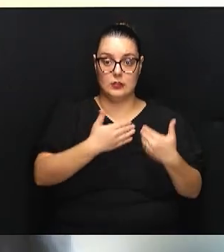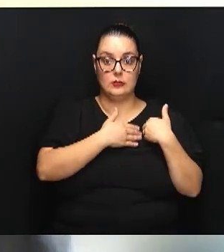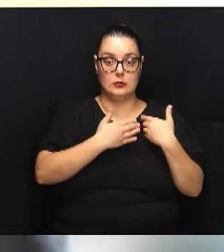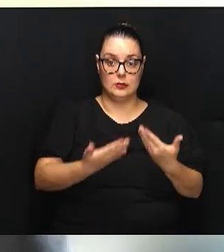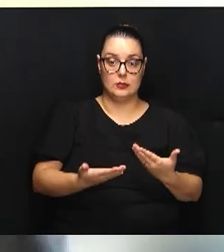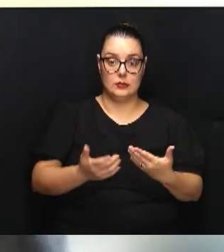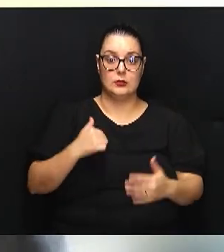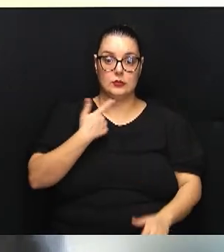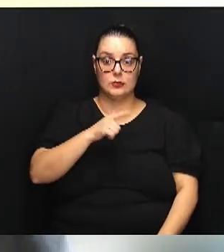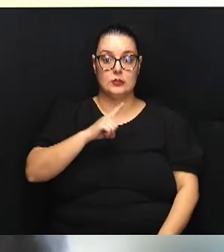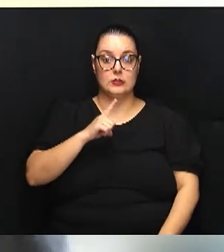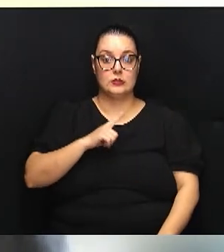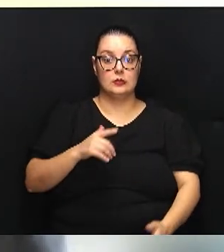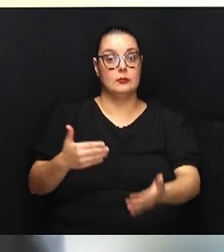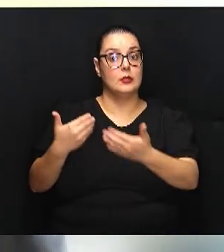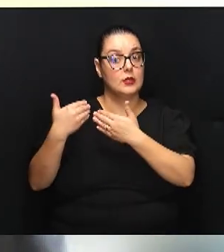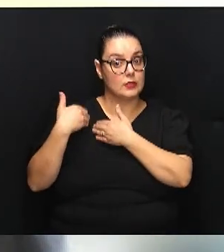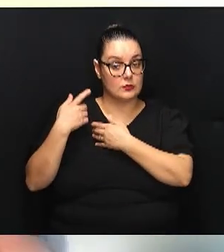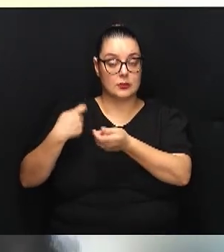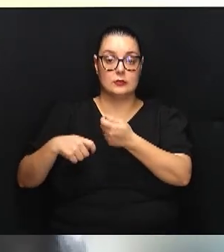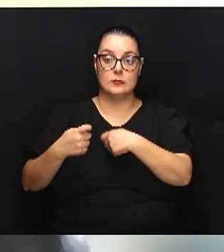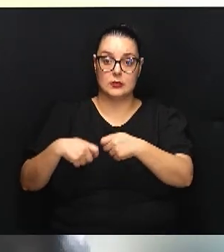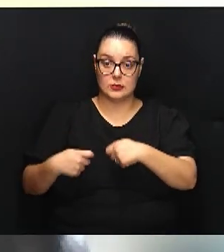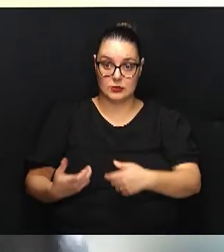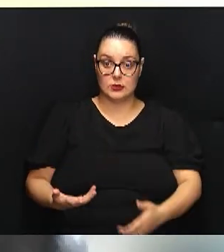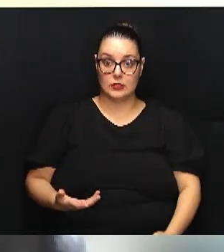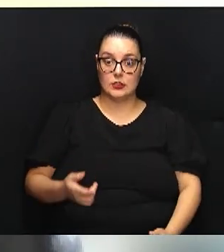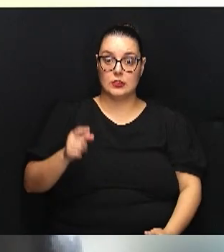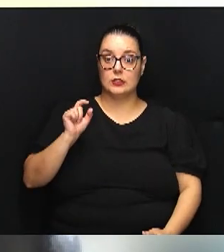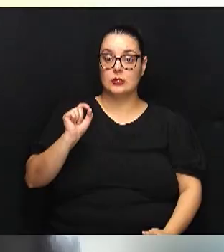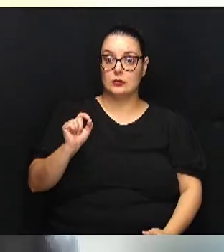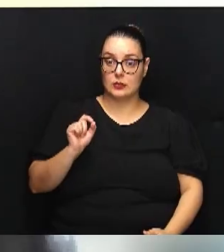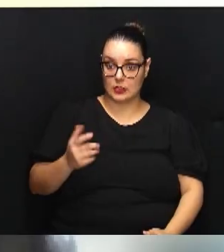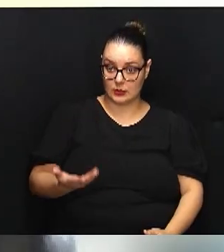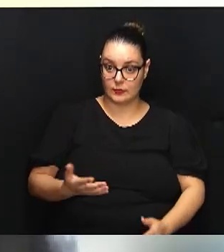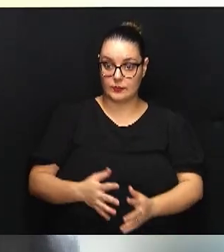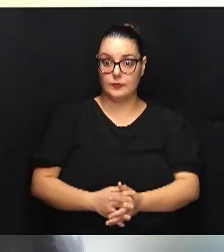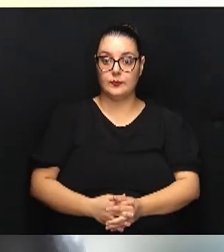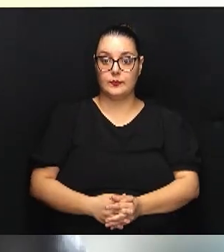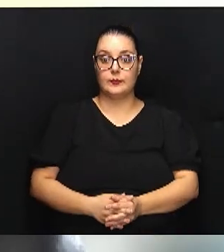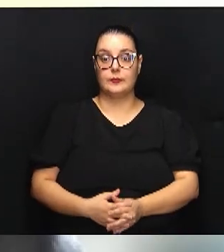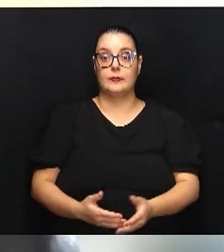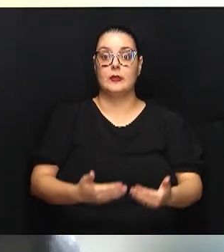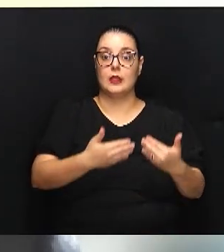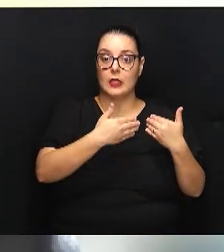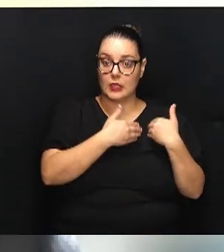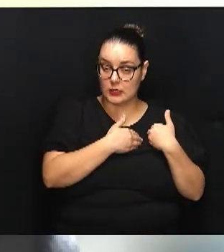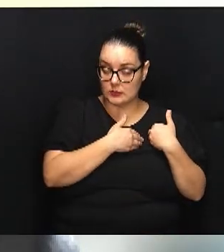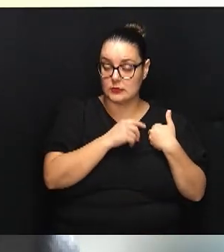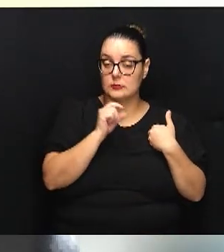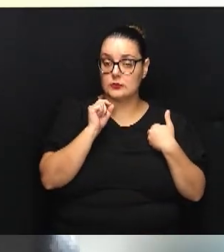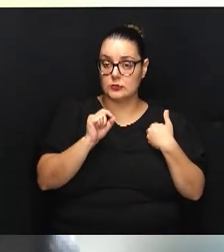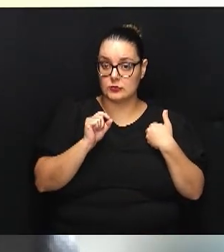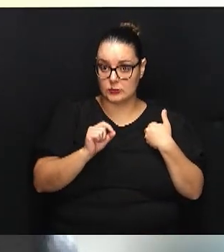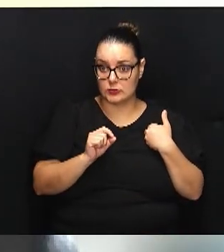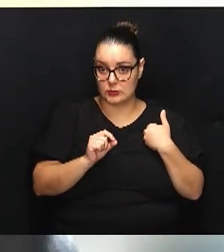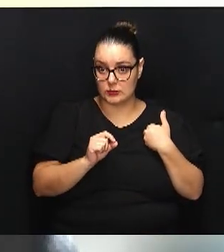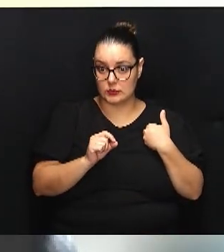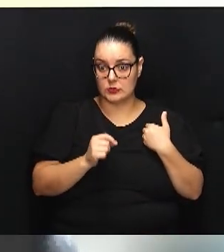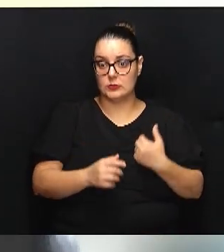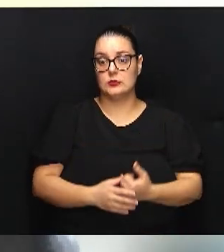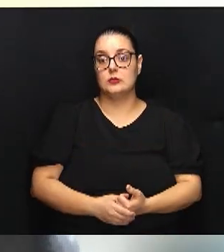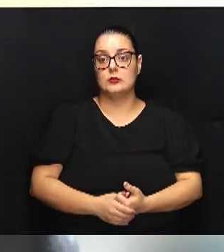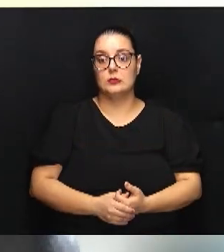é integral na responsabilização, a gente tem a responsabilidade administrativa, que é a